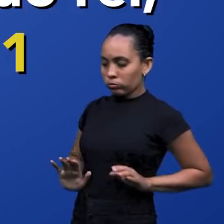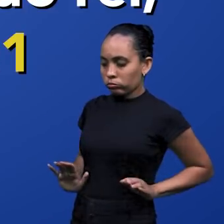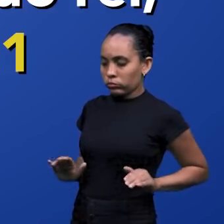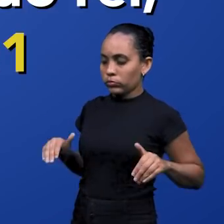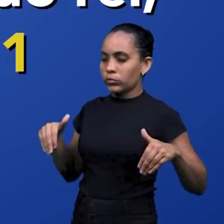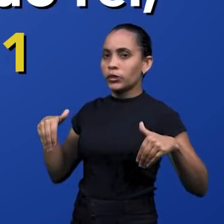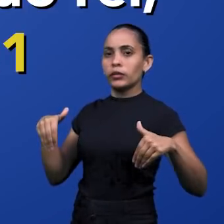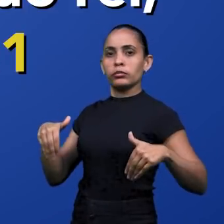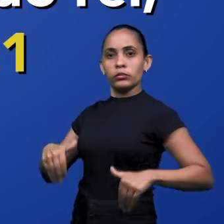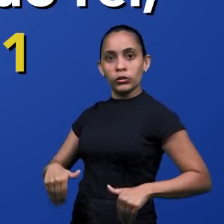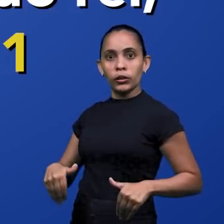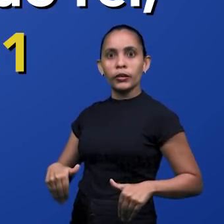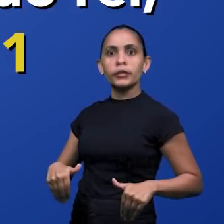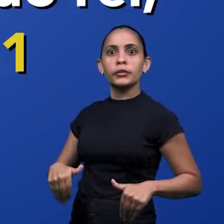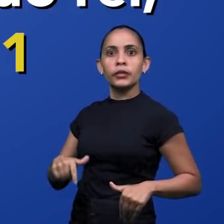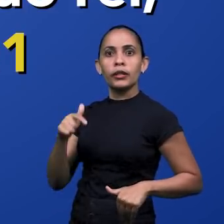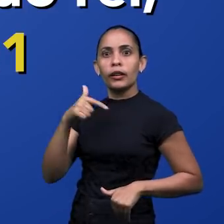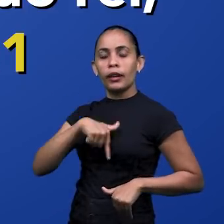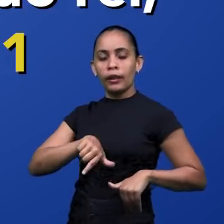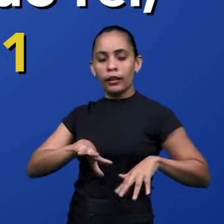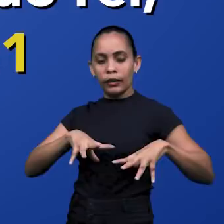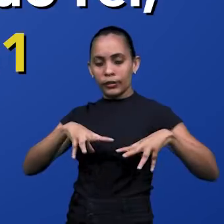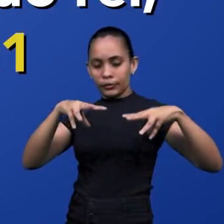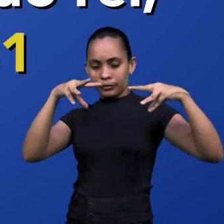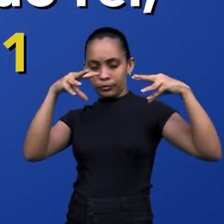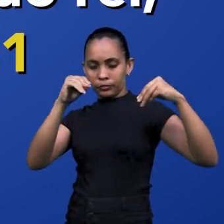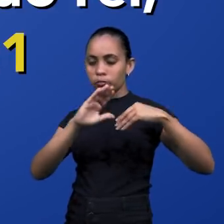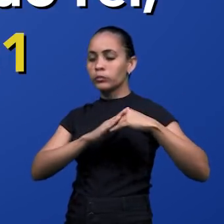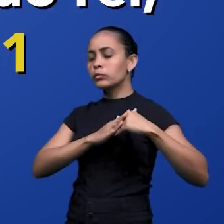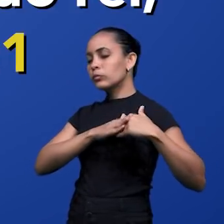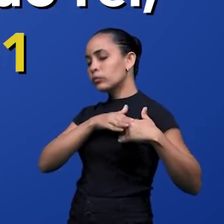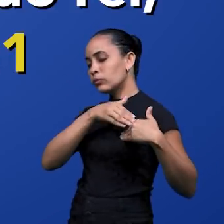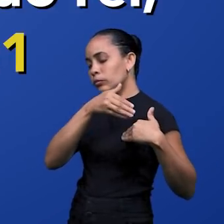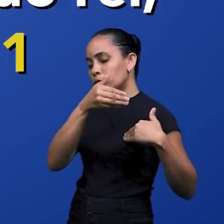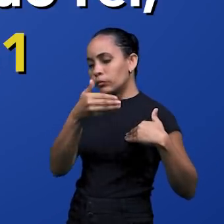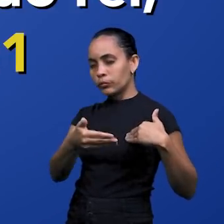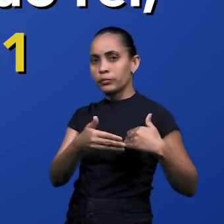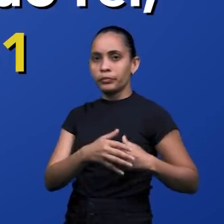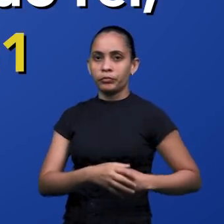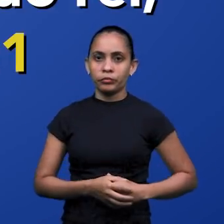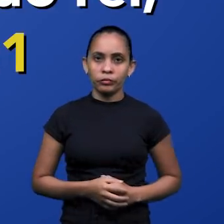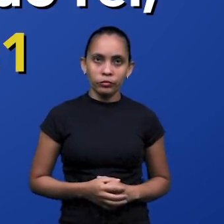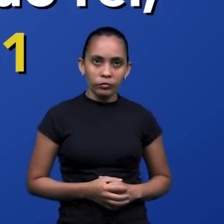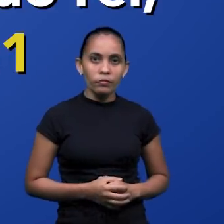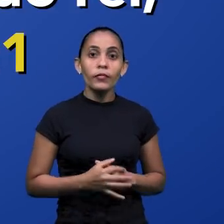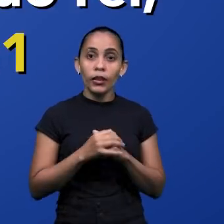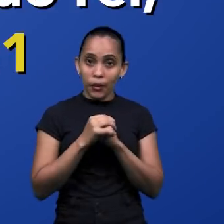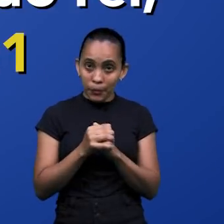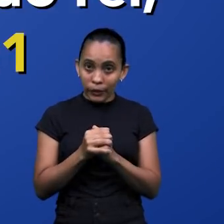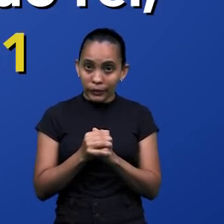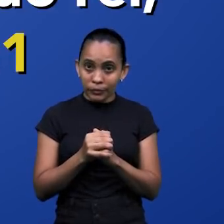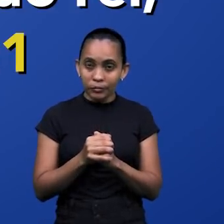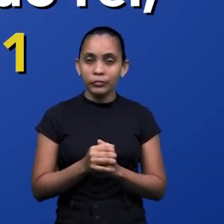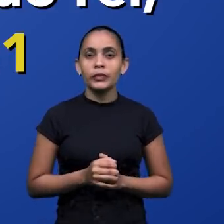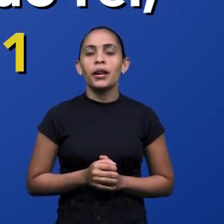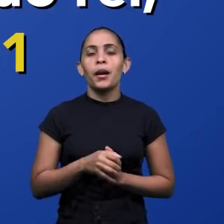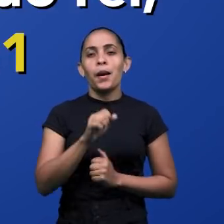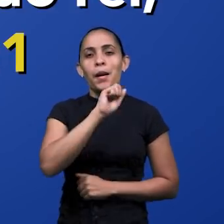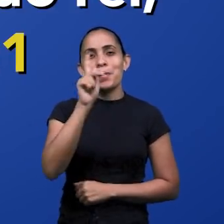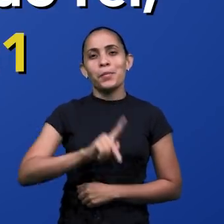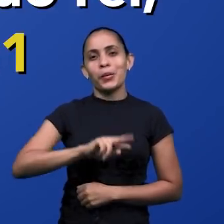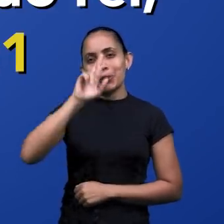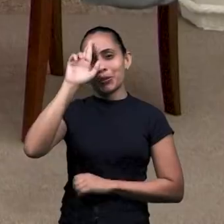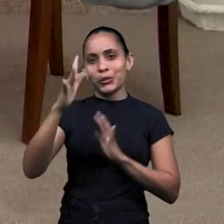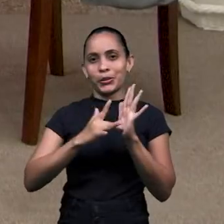seu trono real, na casa real, de fronte da porta do aposento. Amém, meus amados? A paz do Senhor